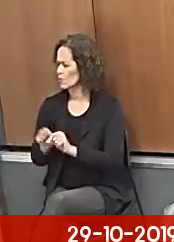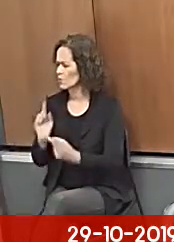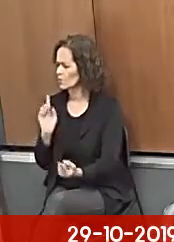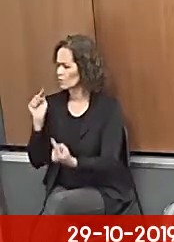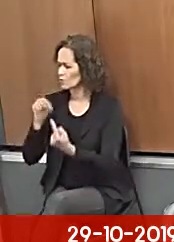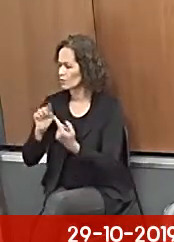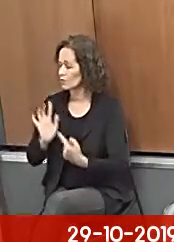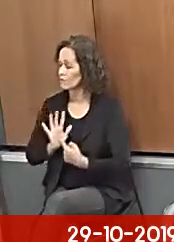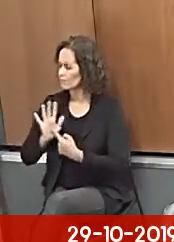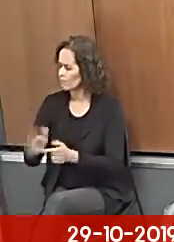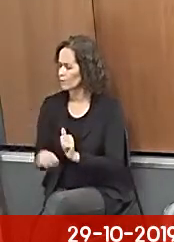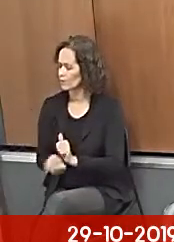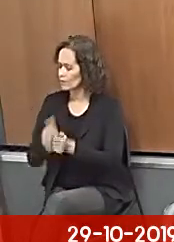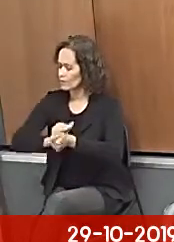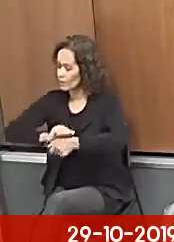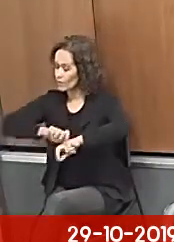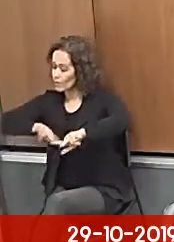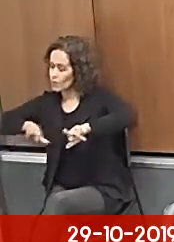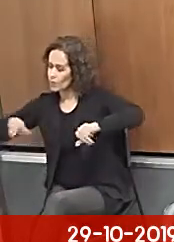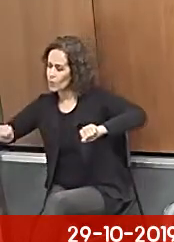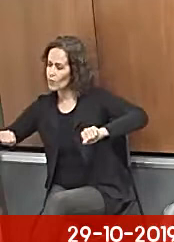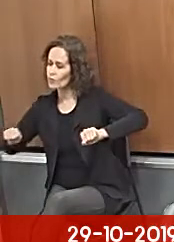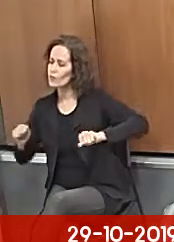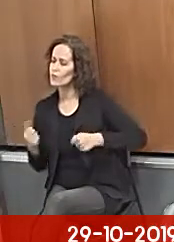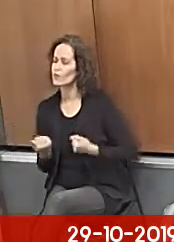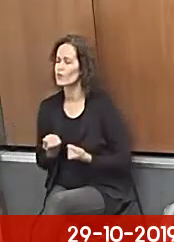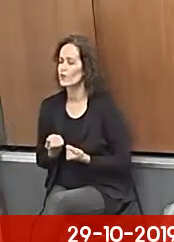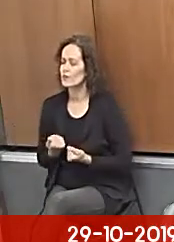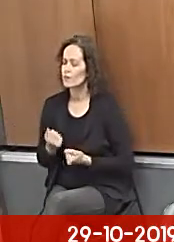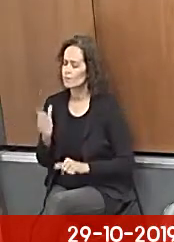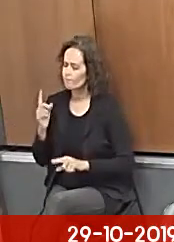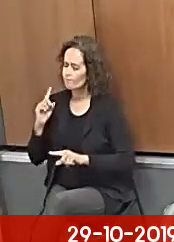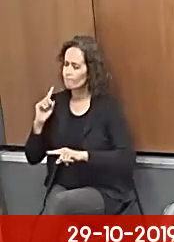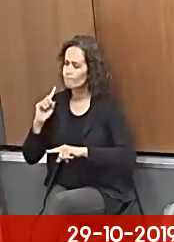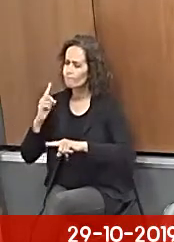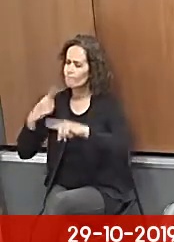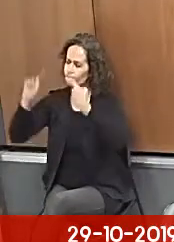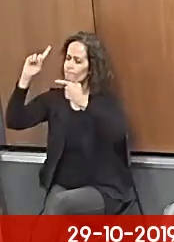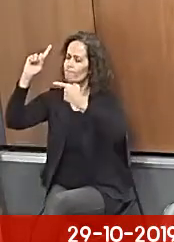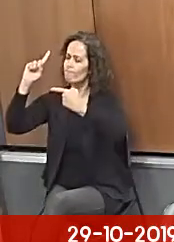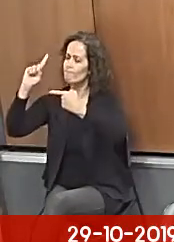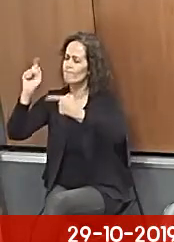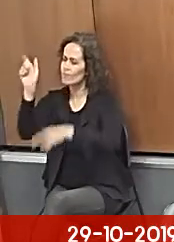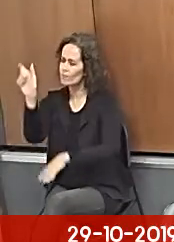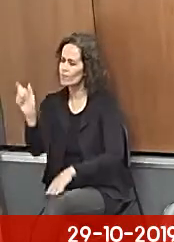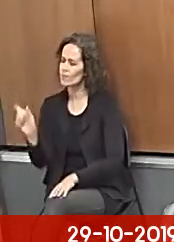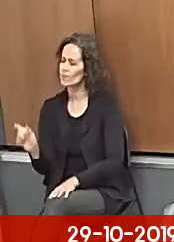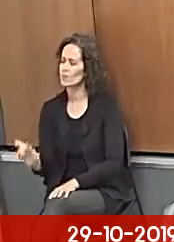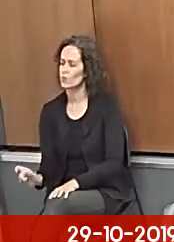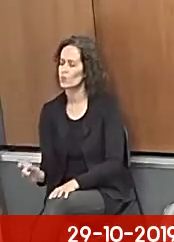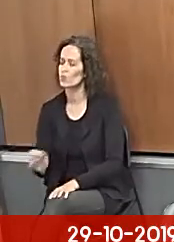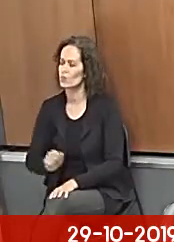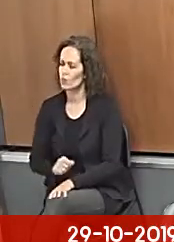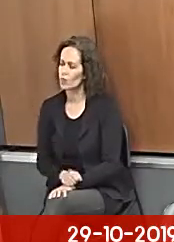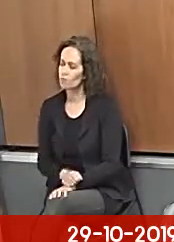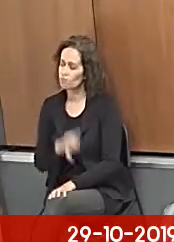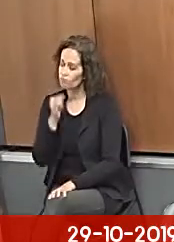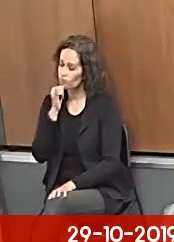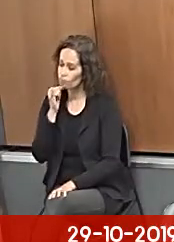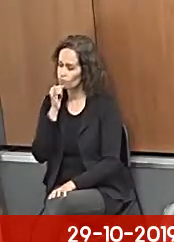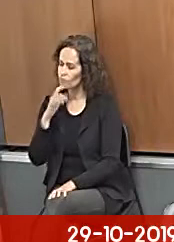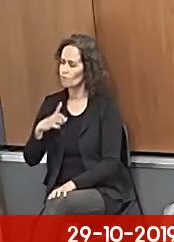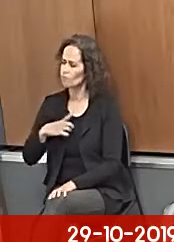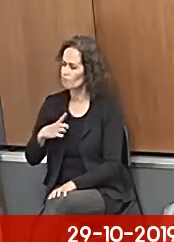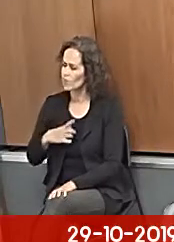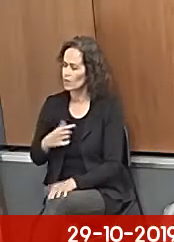fazer em relação à pessoa com deficiência, principalmente a questão do pessoal do rugby em cadeira de rodas,